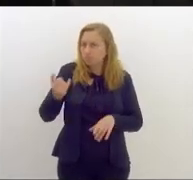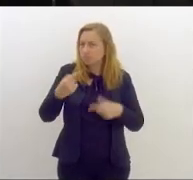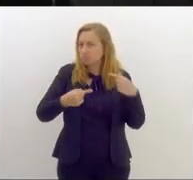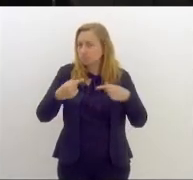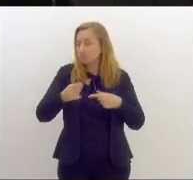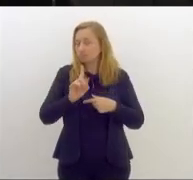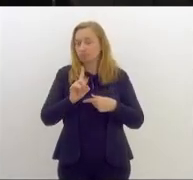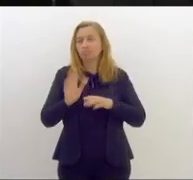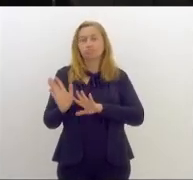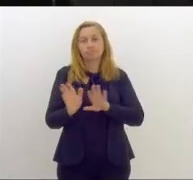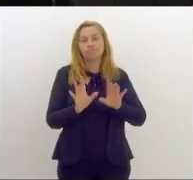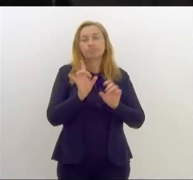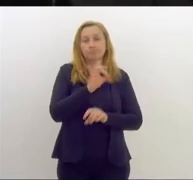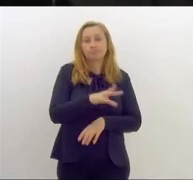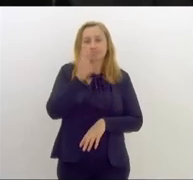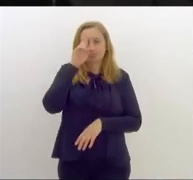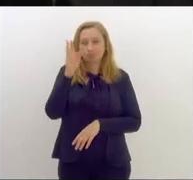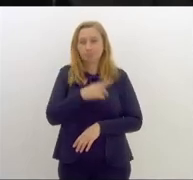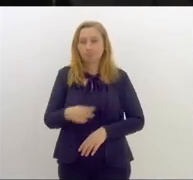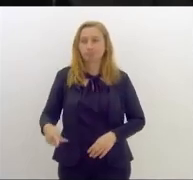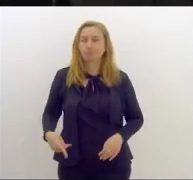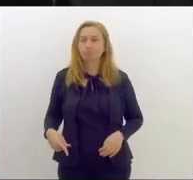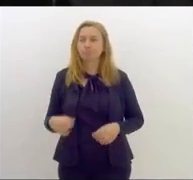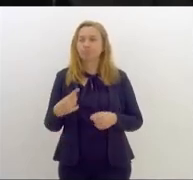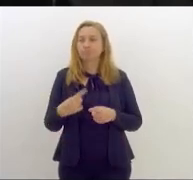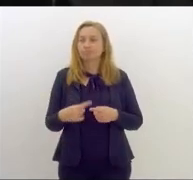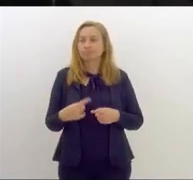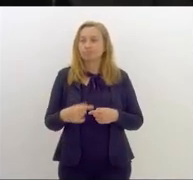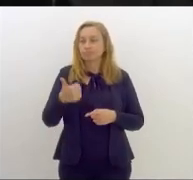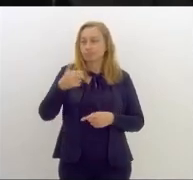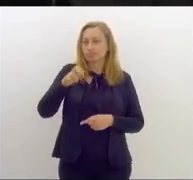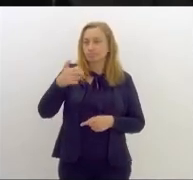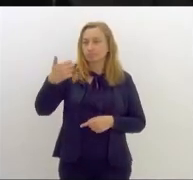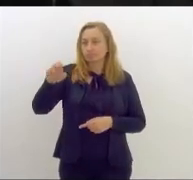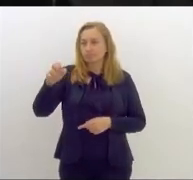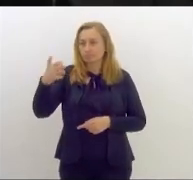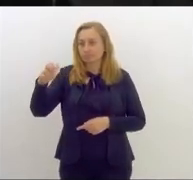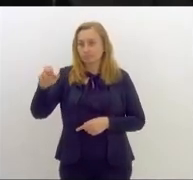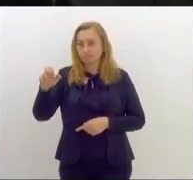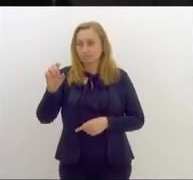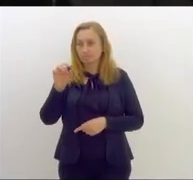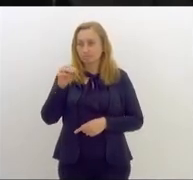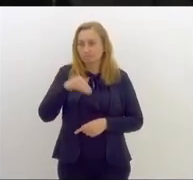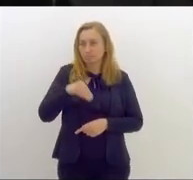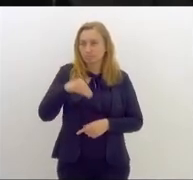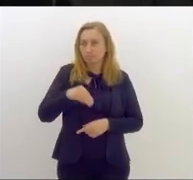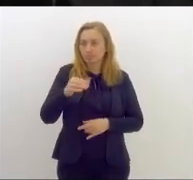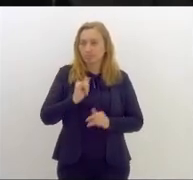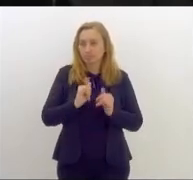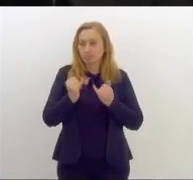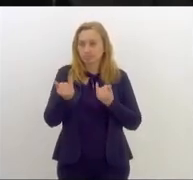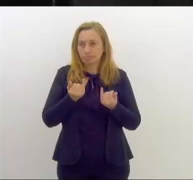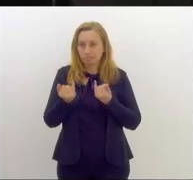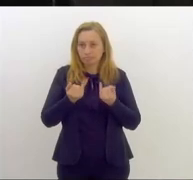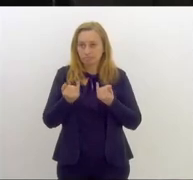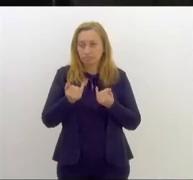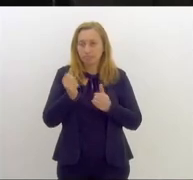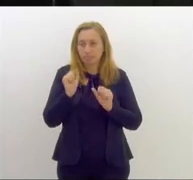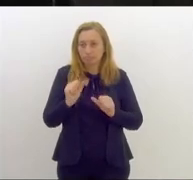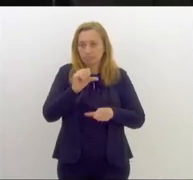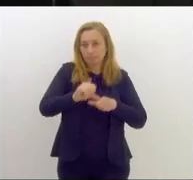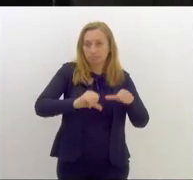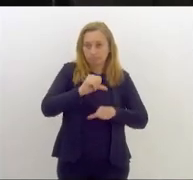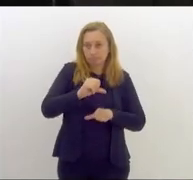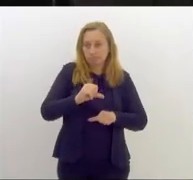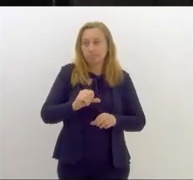e por último seu presente porque a cada 15 minutos a notícia pode mudar